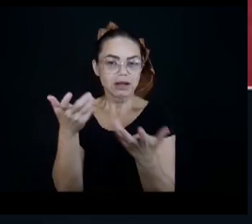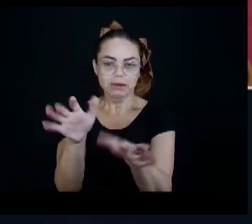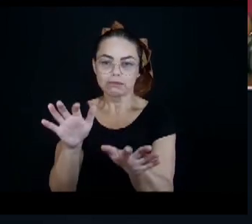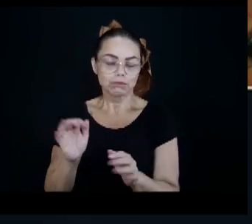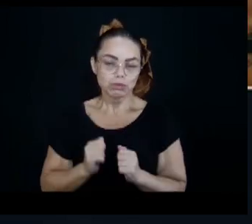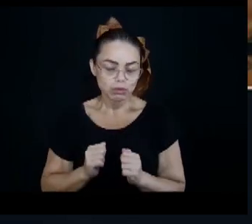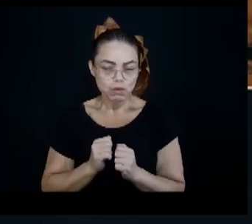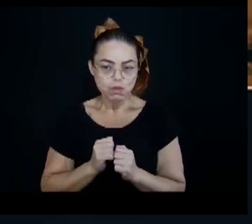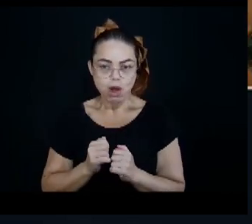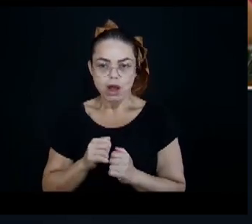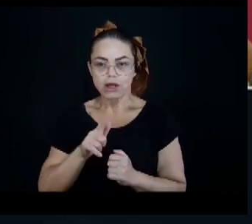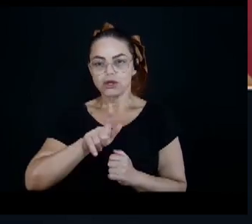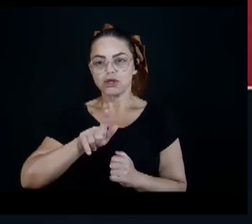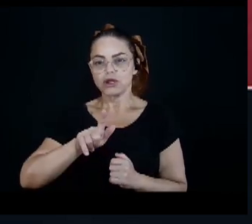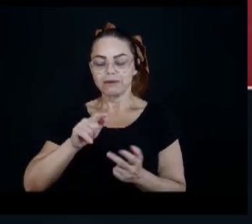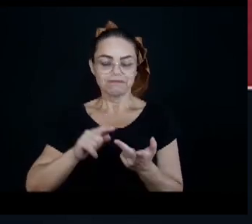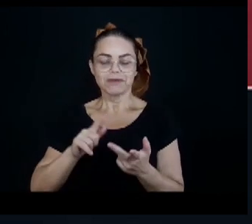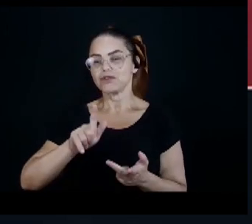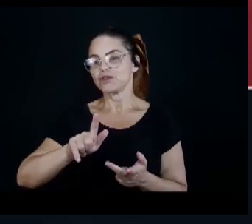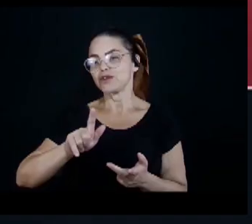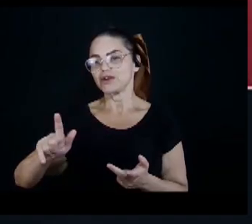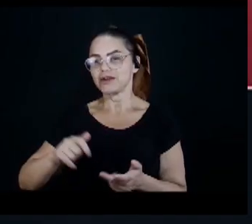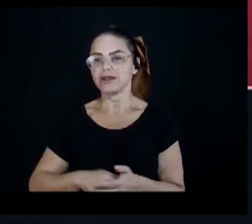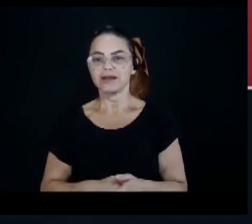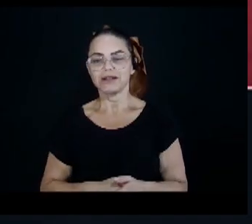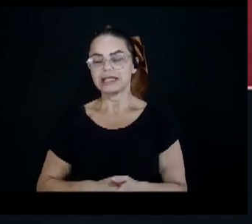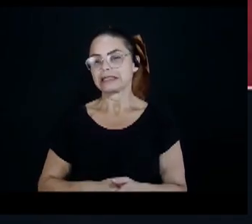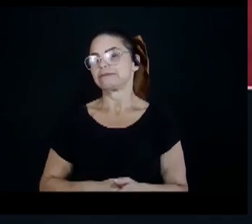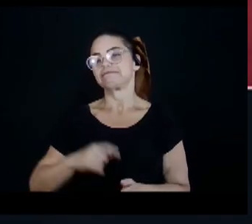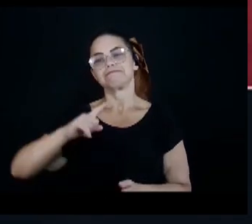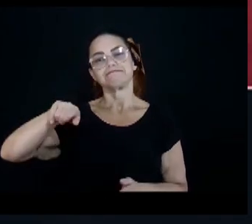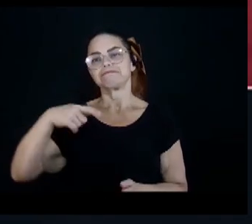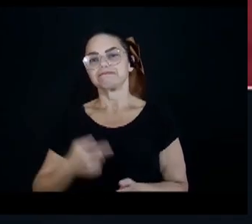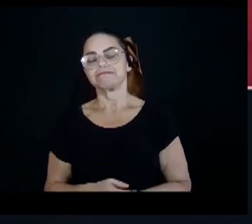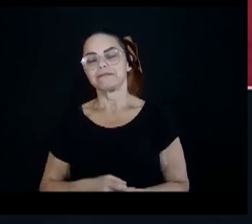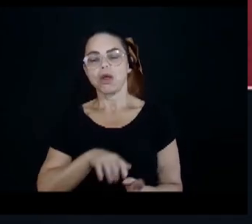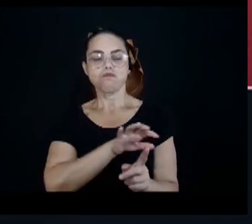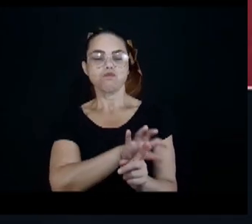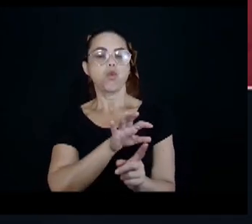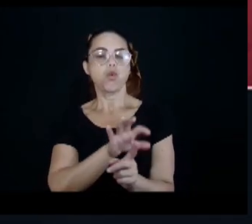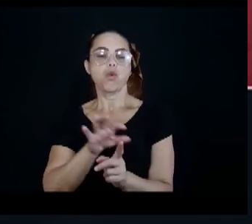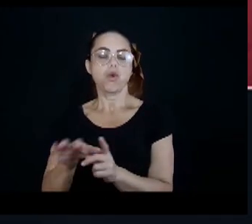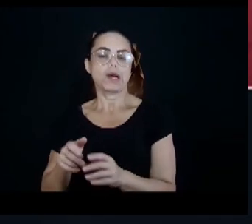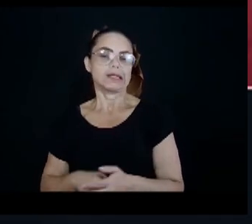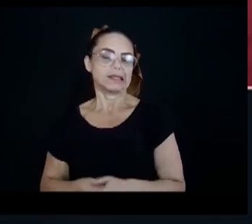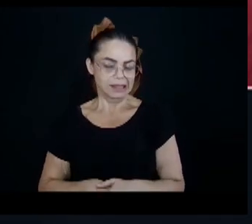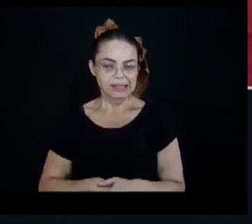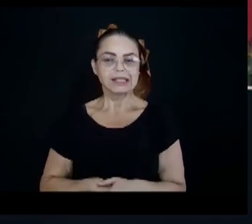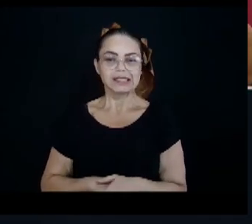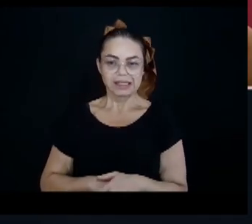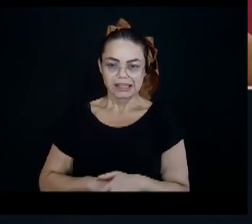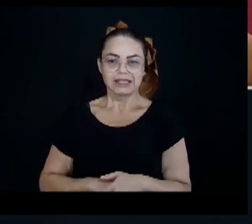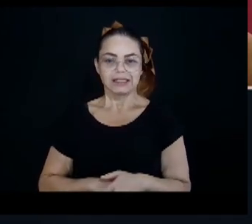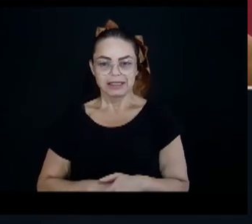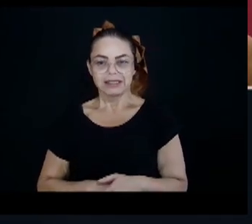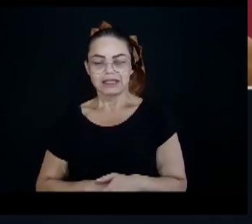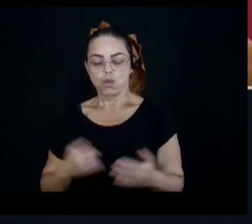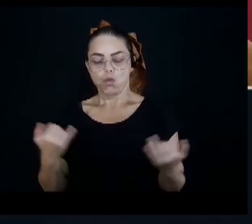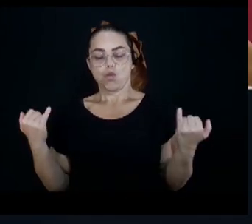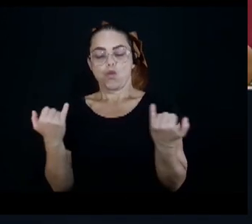É outro setor que tem sido impactado nessa questão aí da ditadura